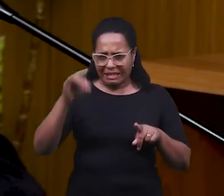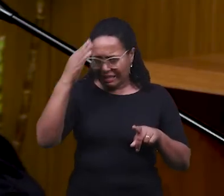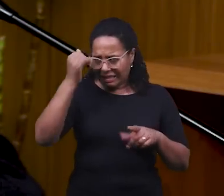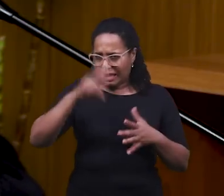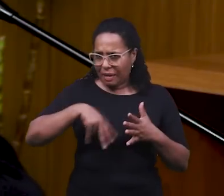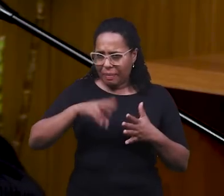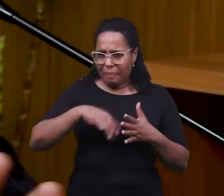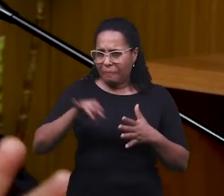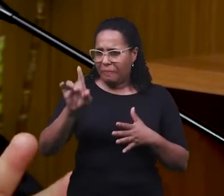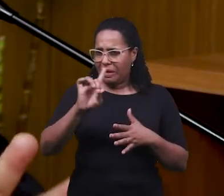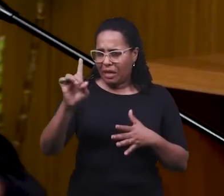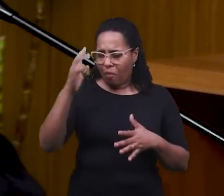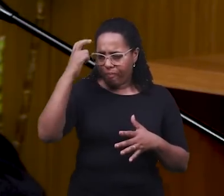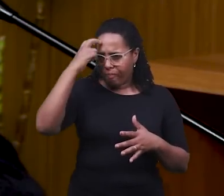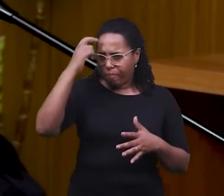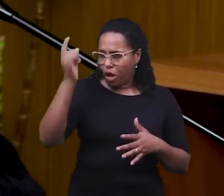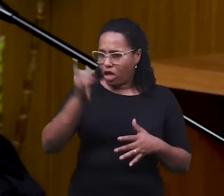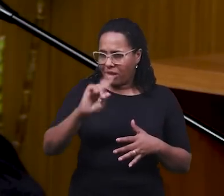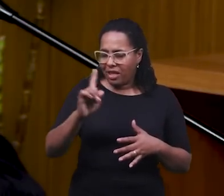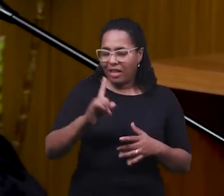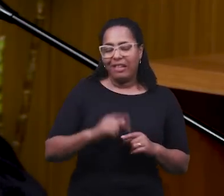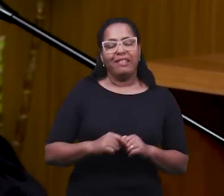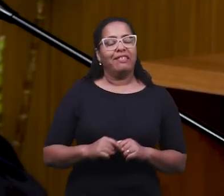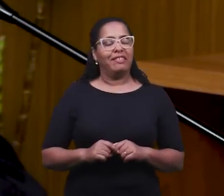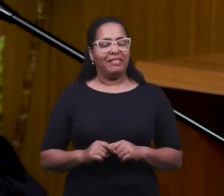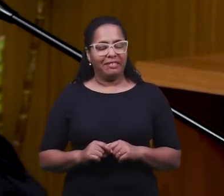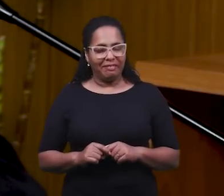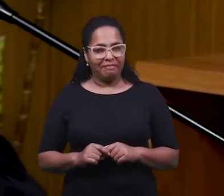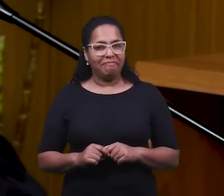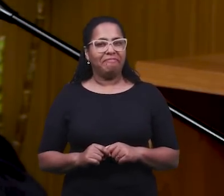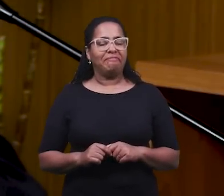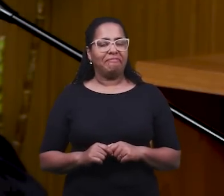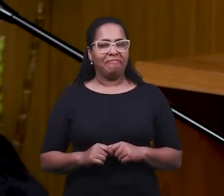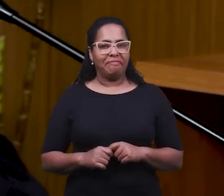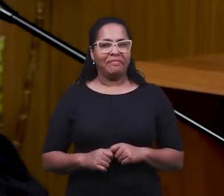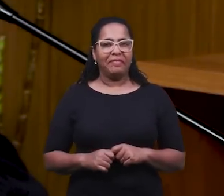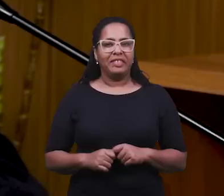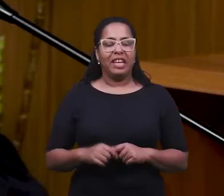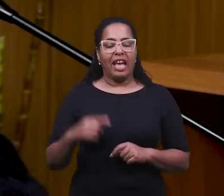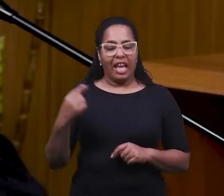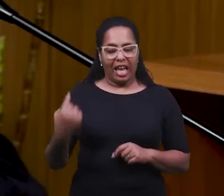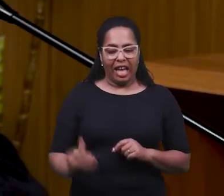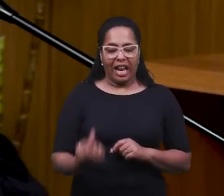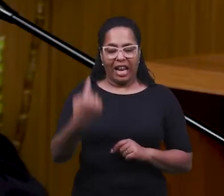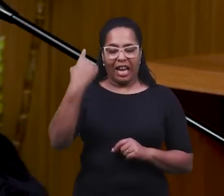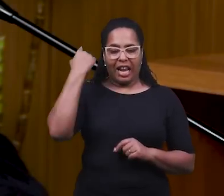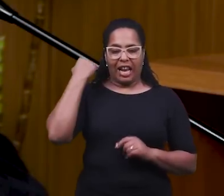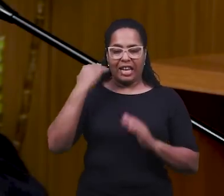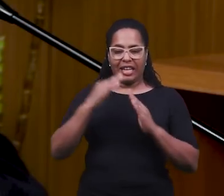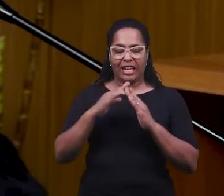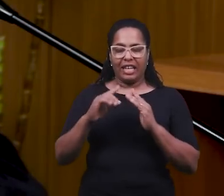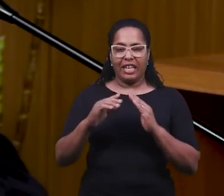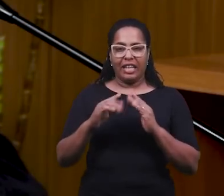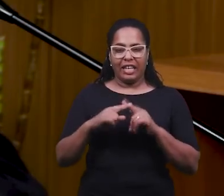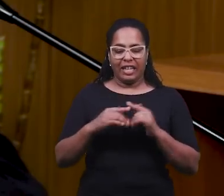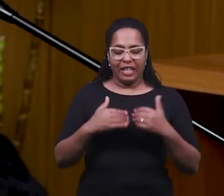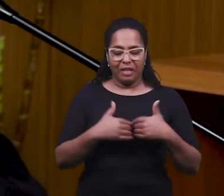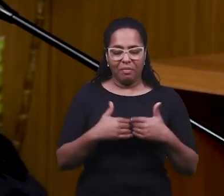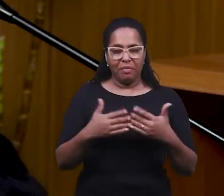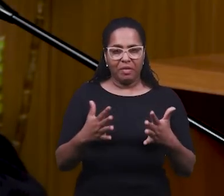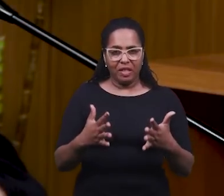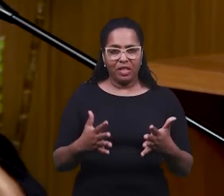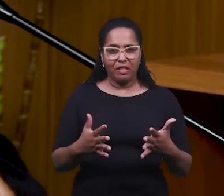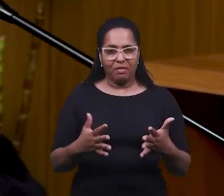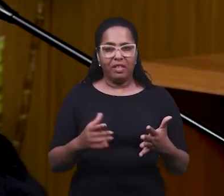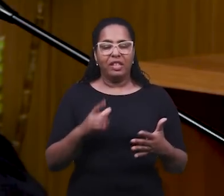semi-analfabeto, não tem problema nenhum. A função dele, ninguém, é isso que é a igreja primitiva. Você pega lá